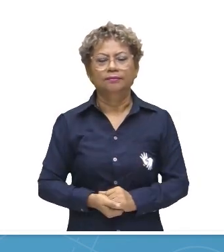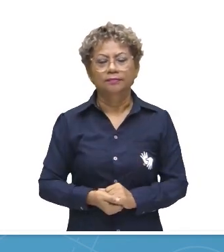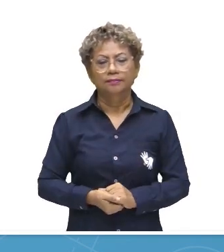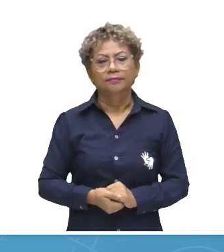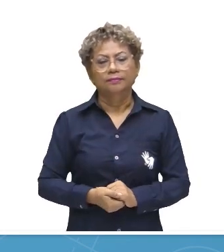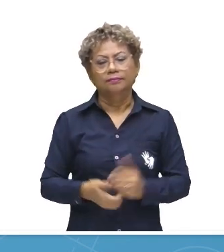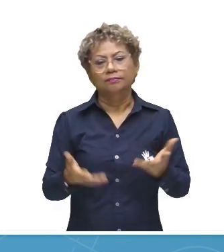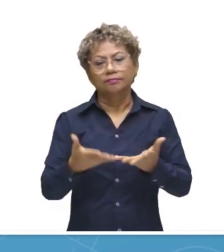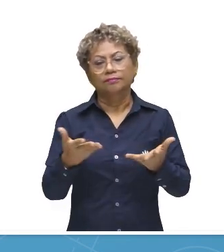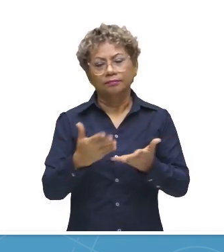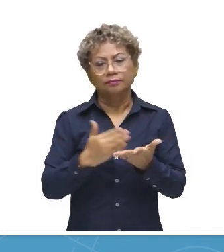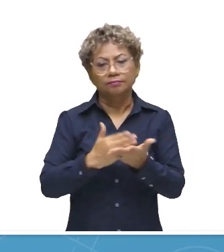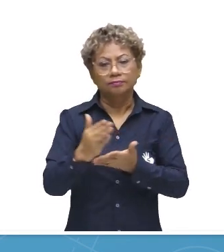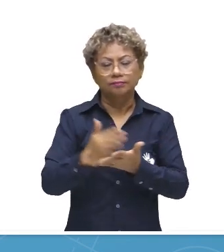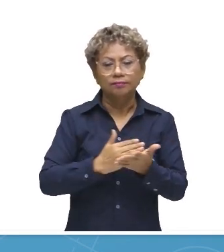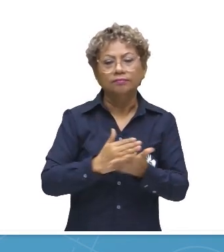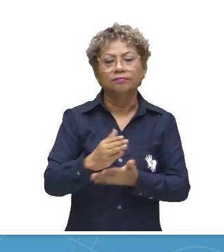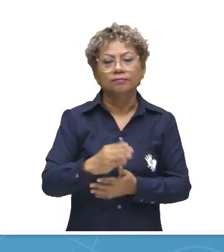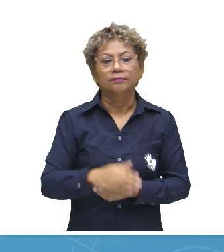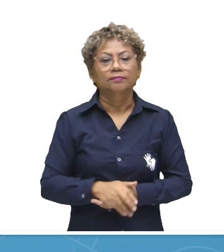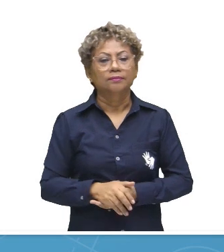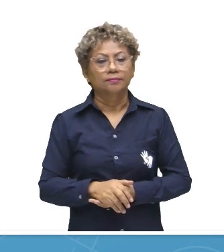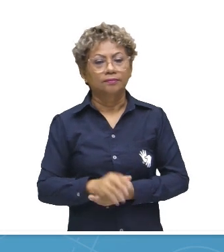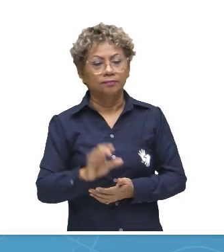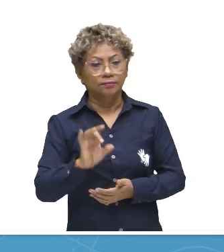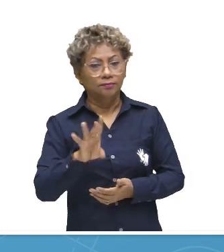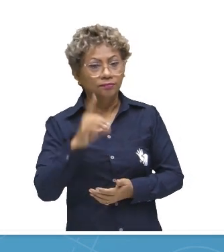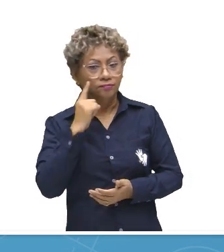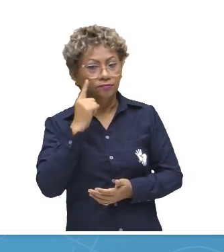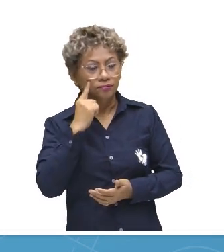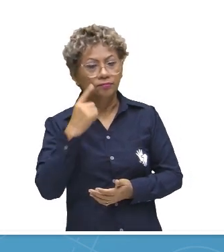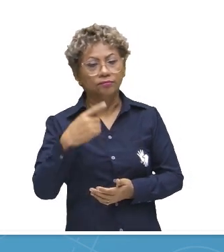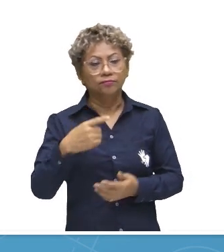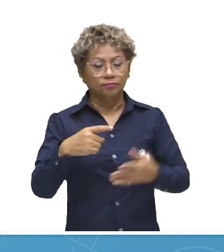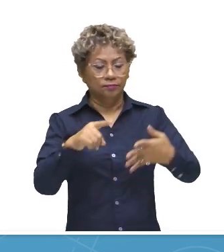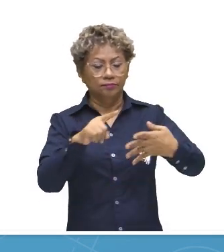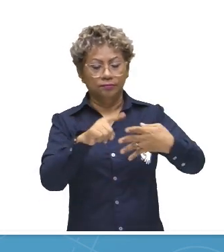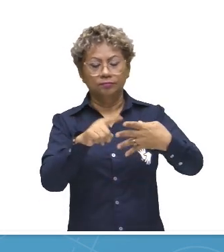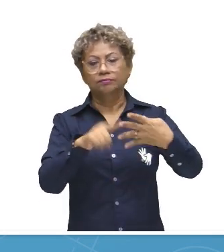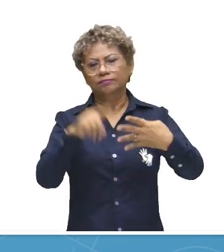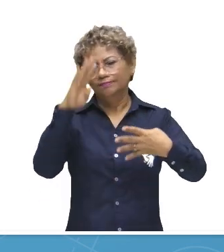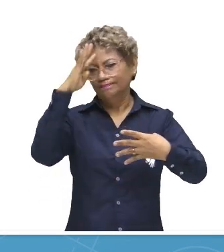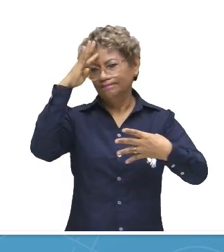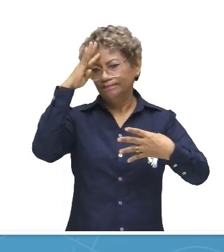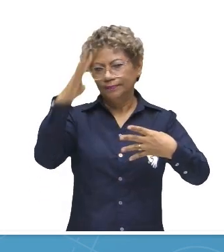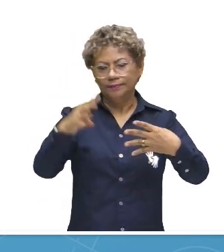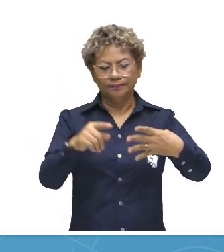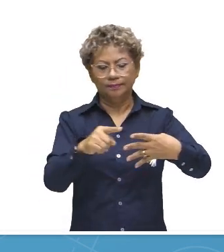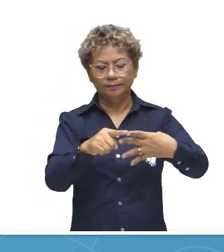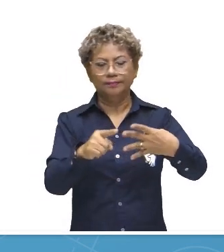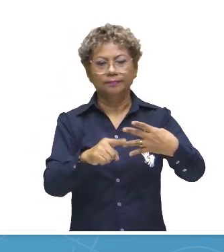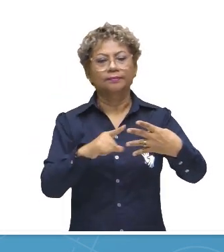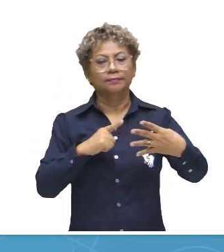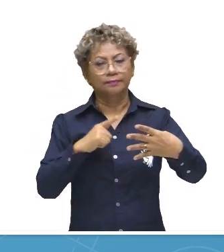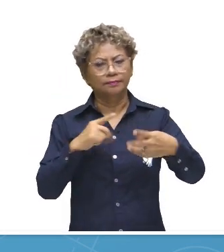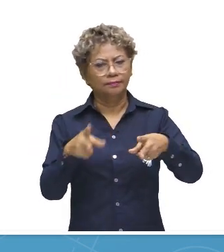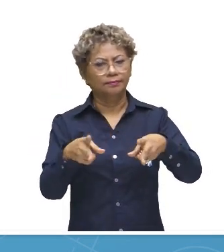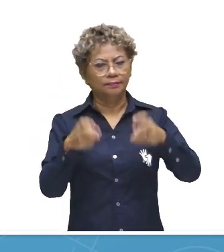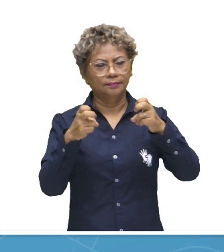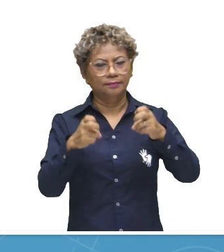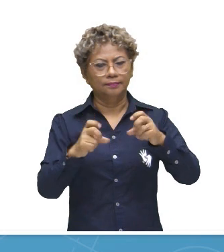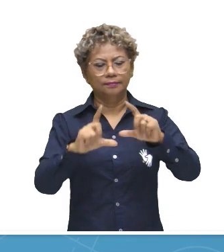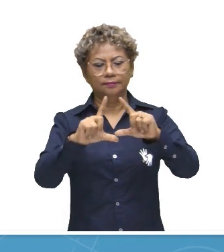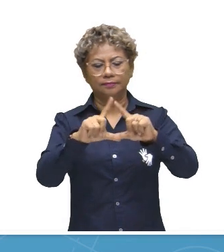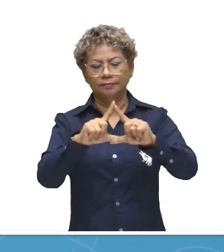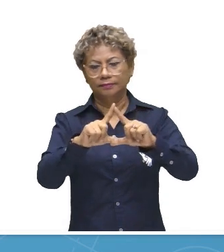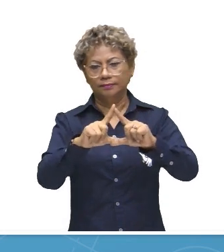algumas características, né? Vamos colocar aqui os quatro primeiros, principais. Então nós temos aqui o nosso triângulo. Ele